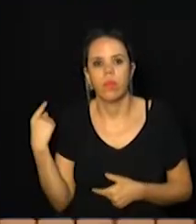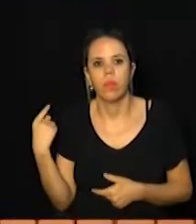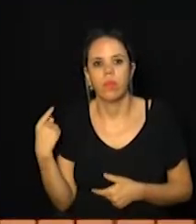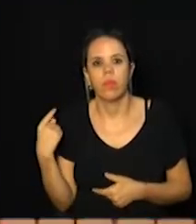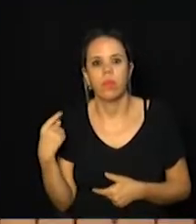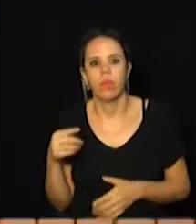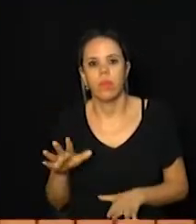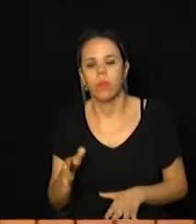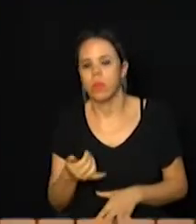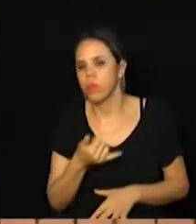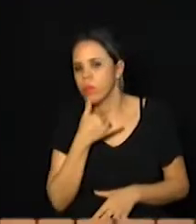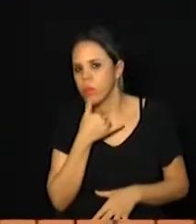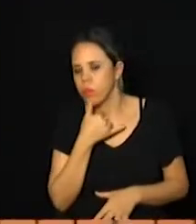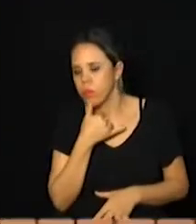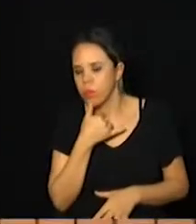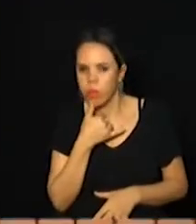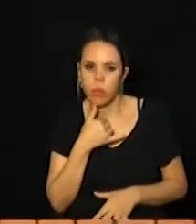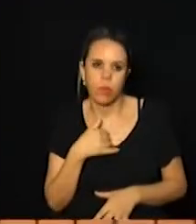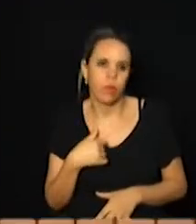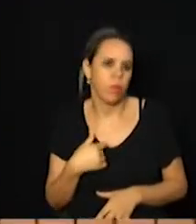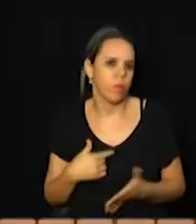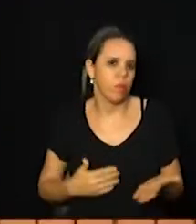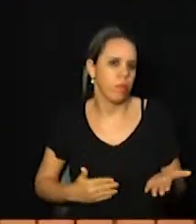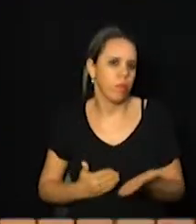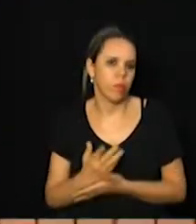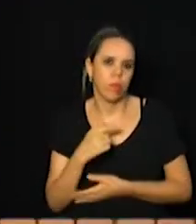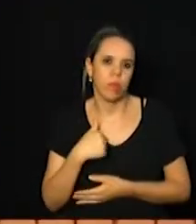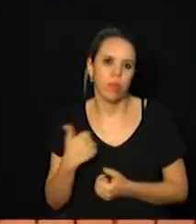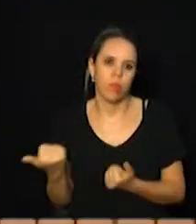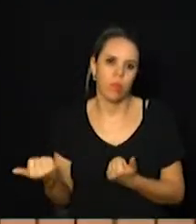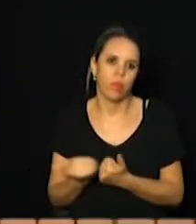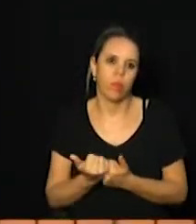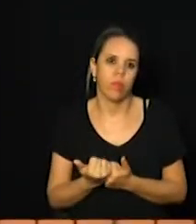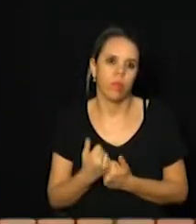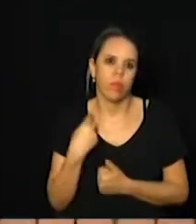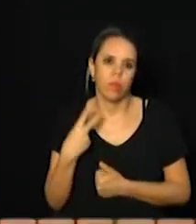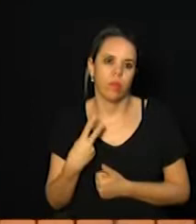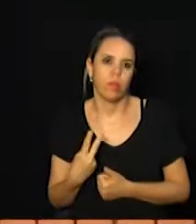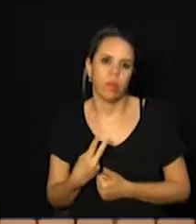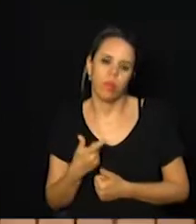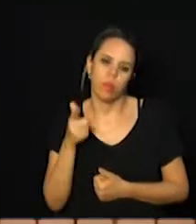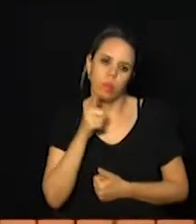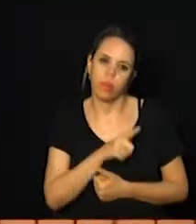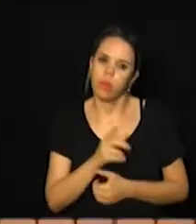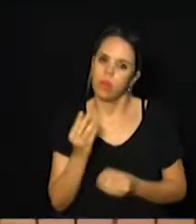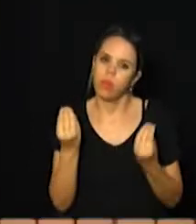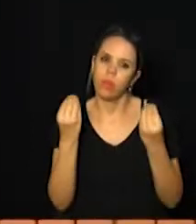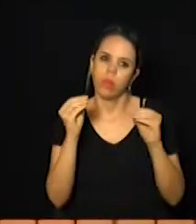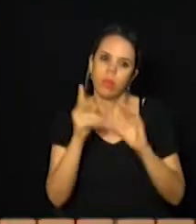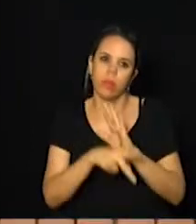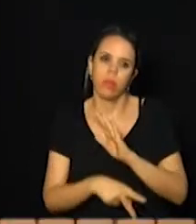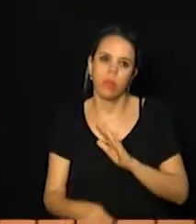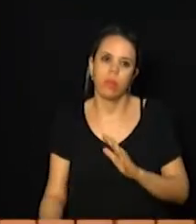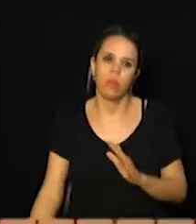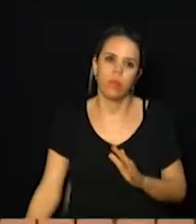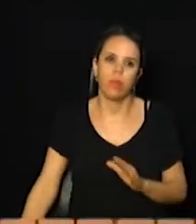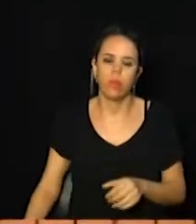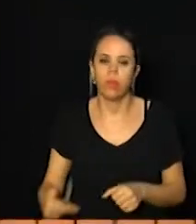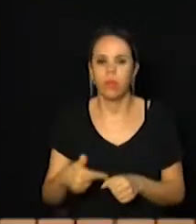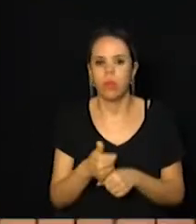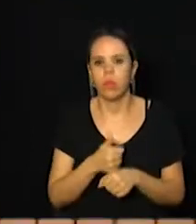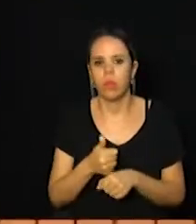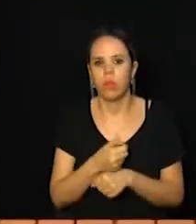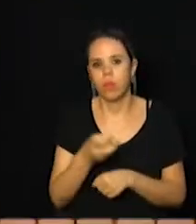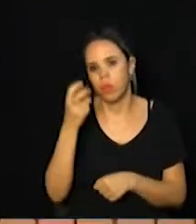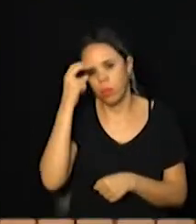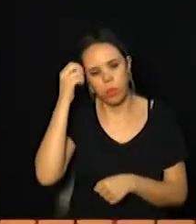mas infelizmente eu não fui Eleita seu suplente lá a vereadora e eu não consegui colocar esse projeto do frentista